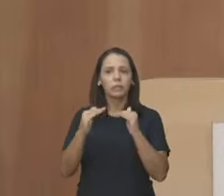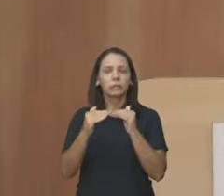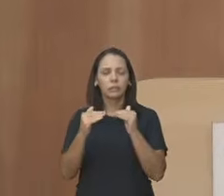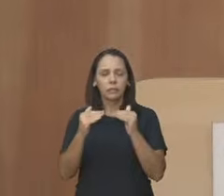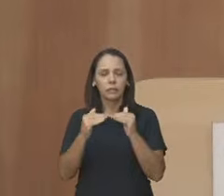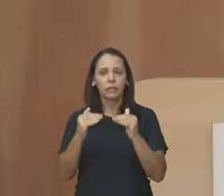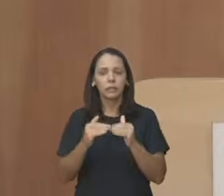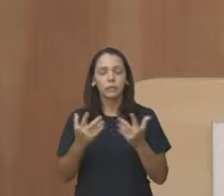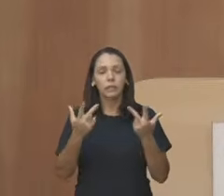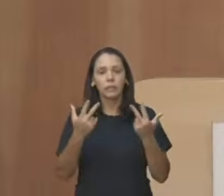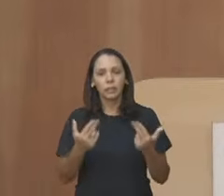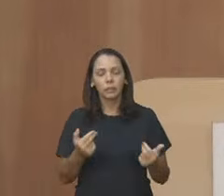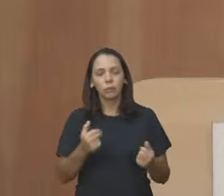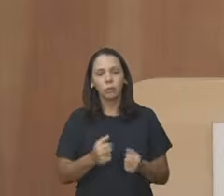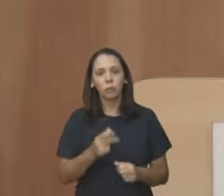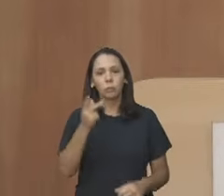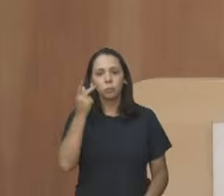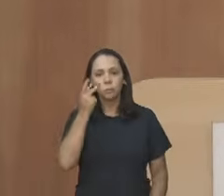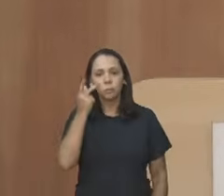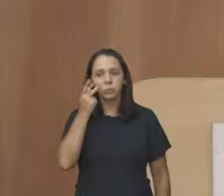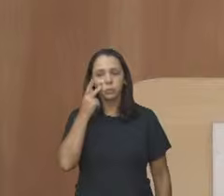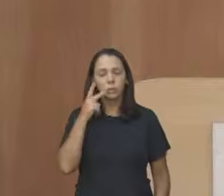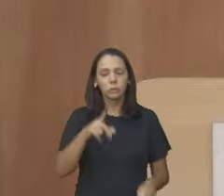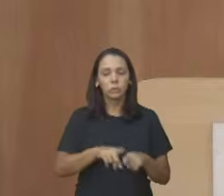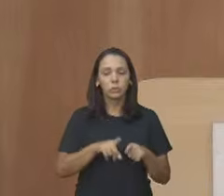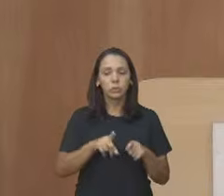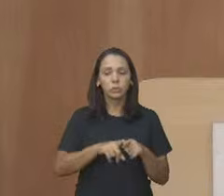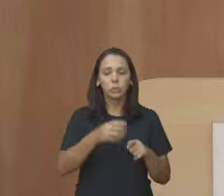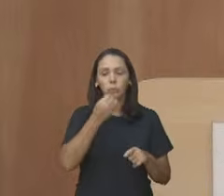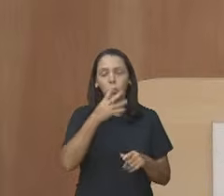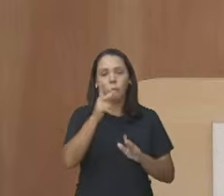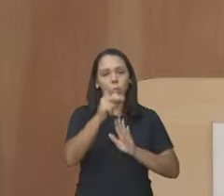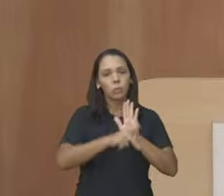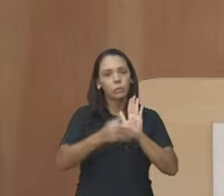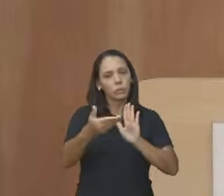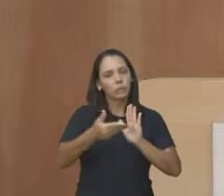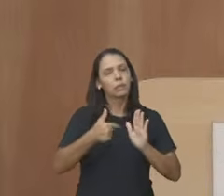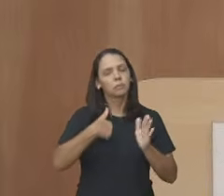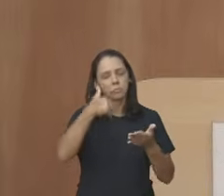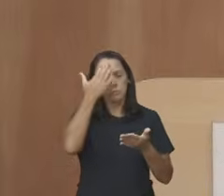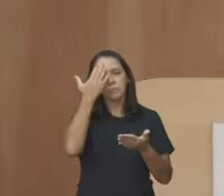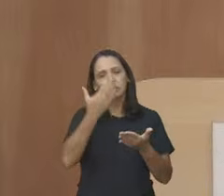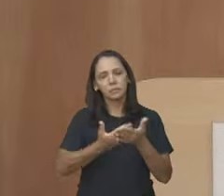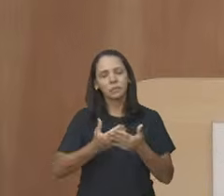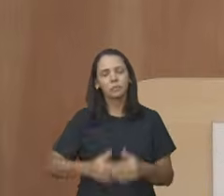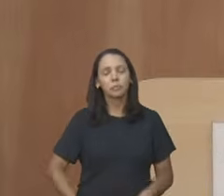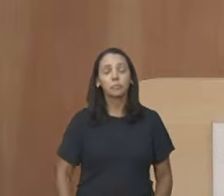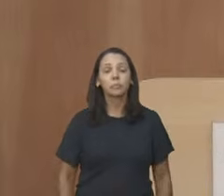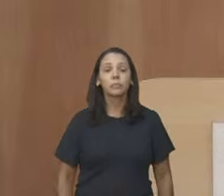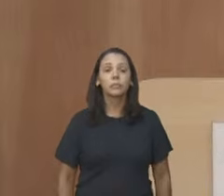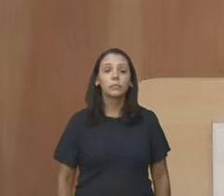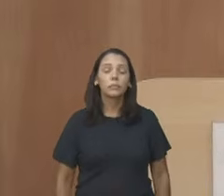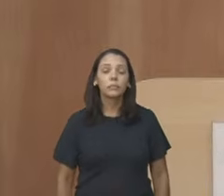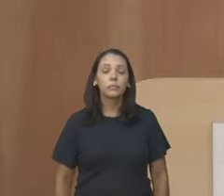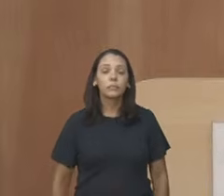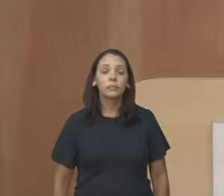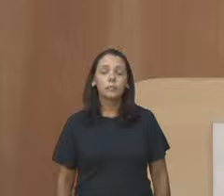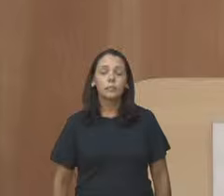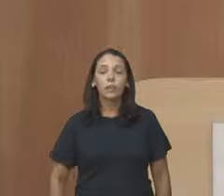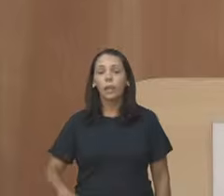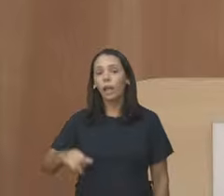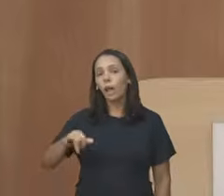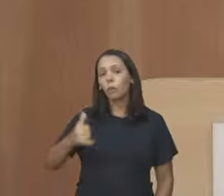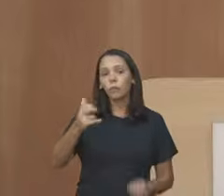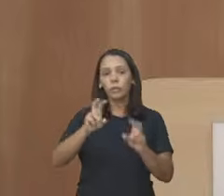como um voto de confiança aí no vereador Paulinho, que sempre traz bons projetos aqui para casa. E queria aproveitar o tema, presidente,